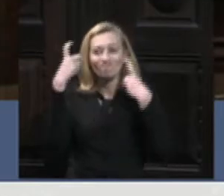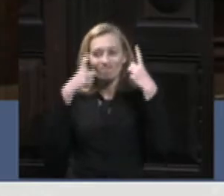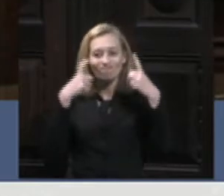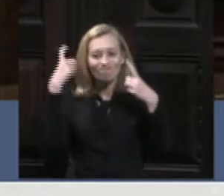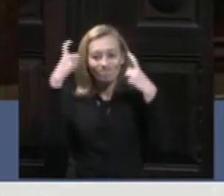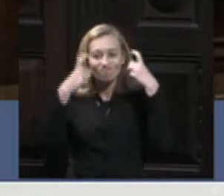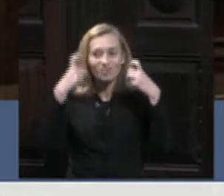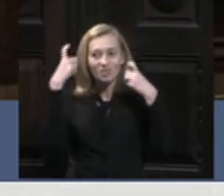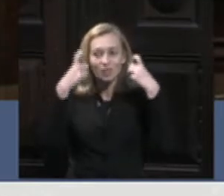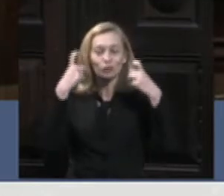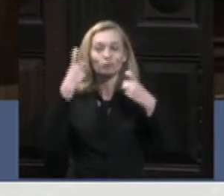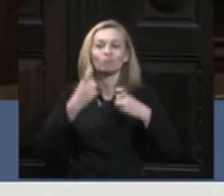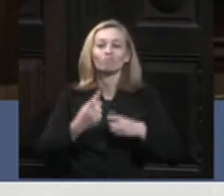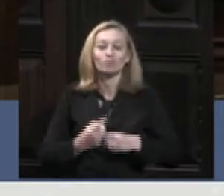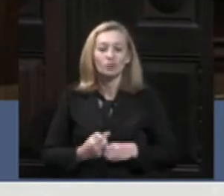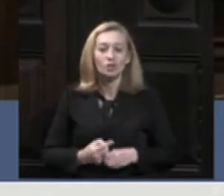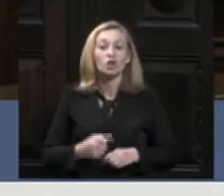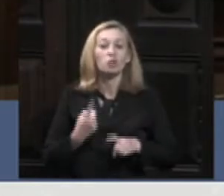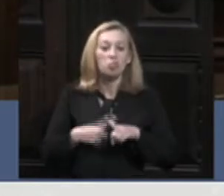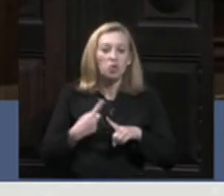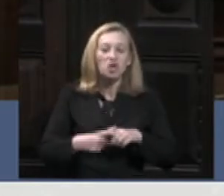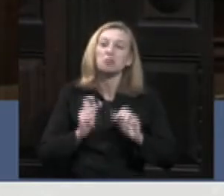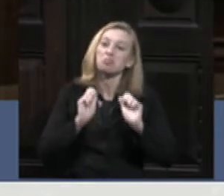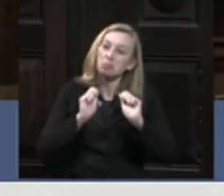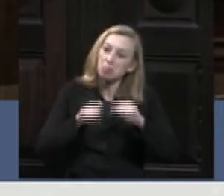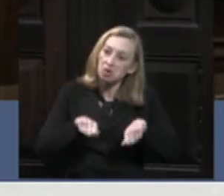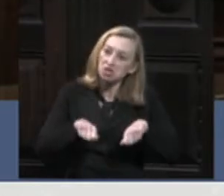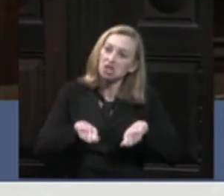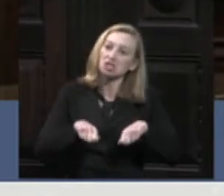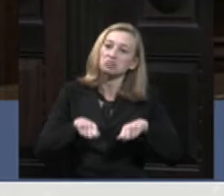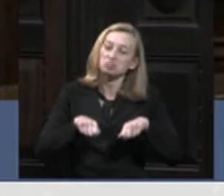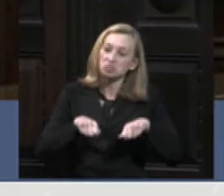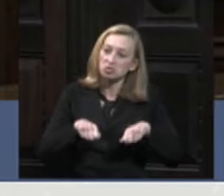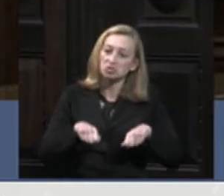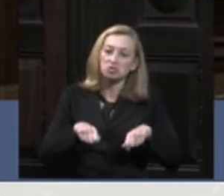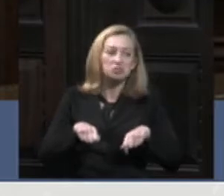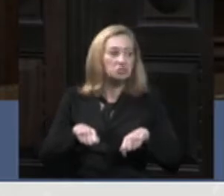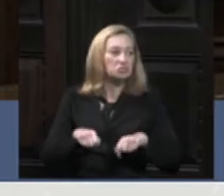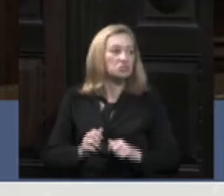preocupação, porque podemos estar diante, infelizmente,